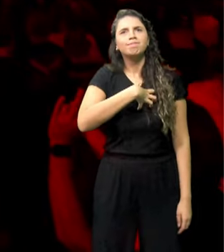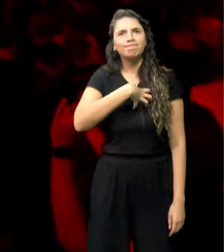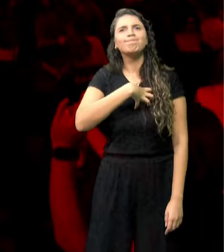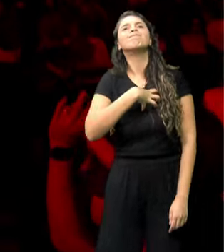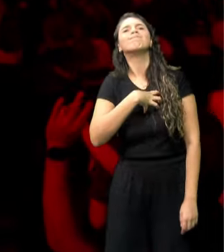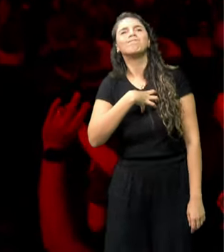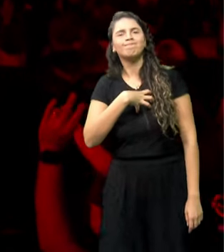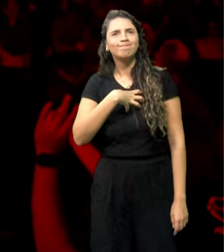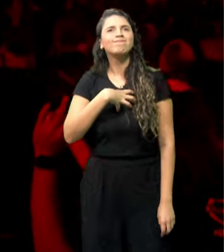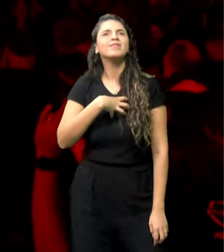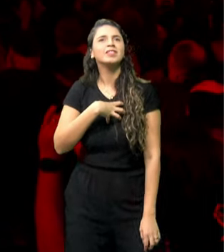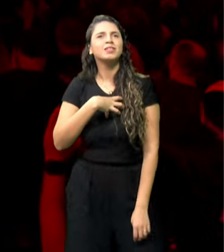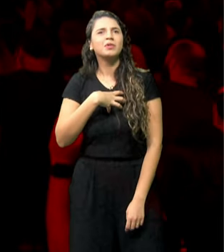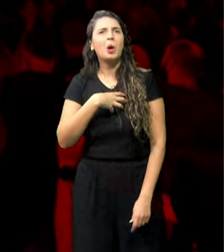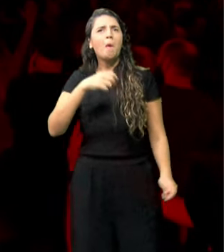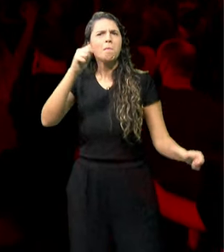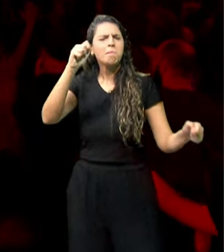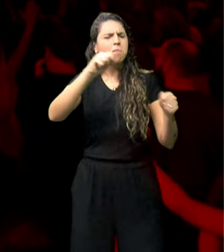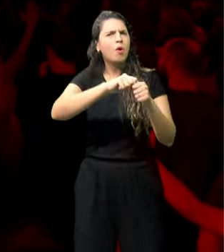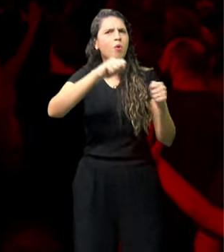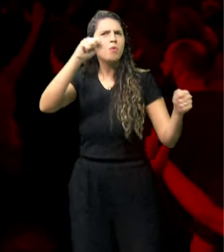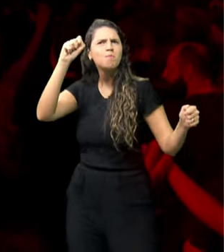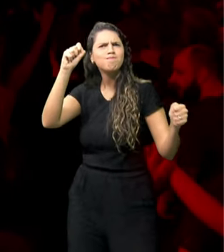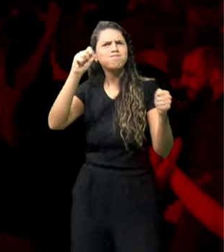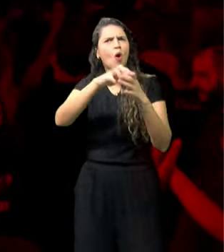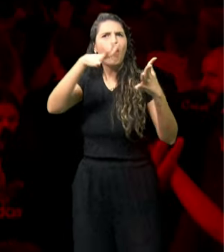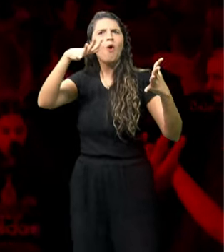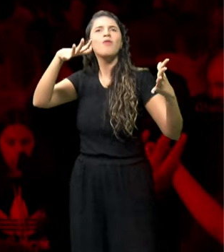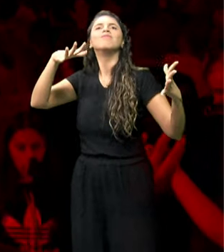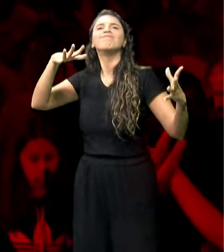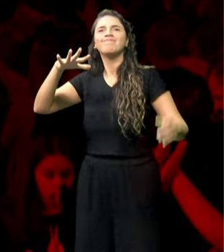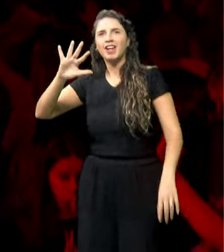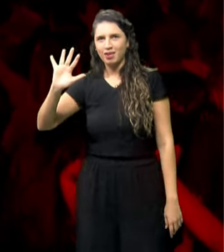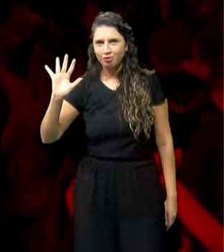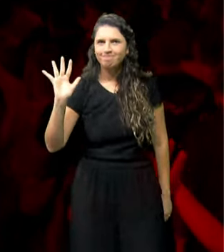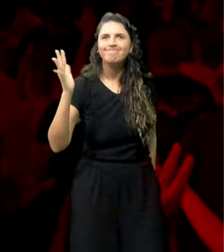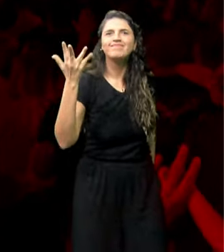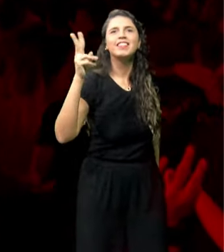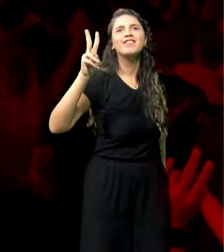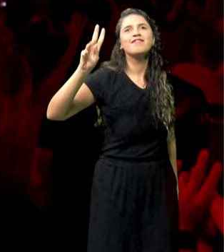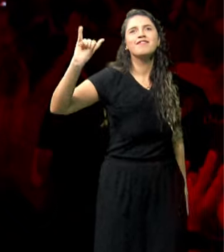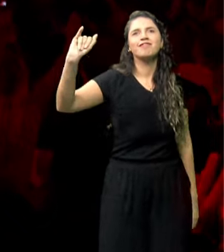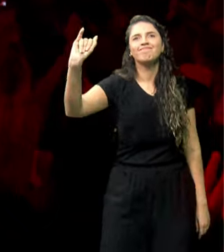lugar. Algo grande acontecerá